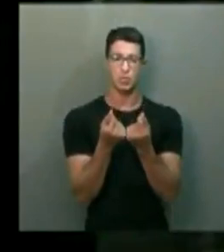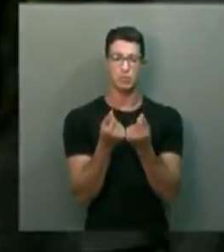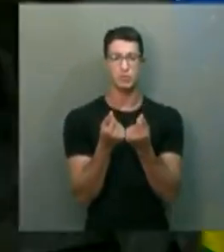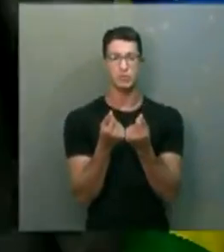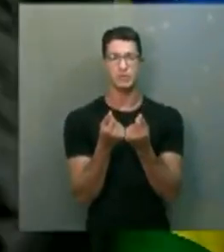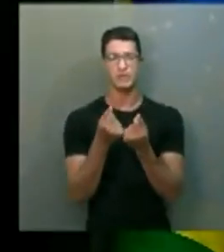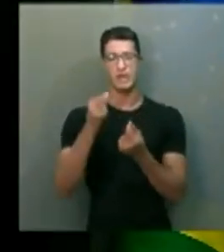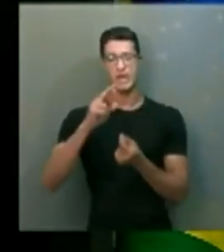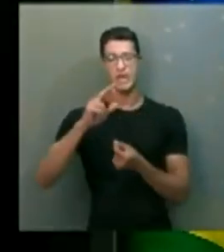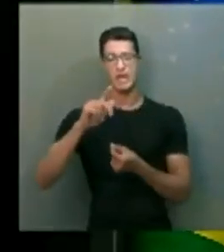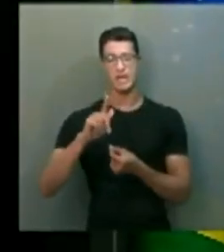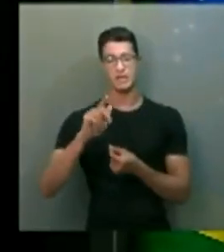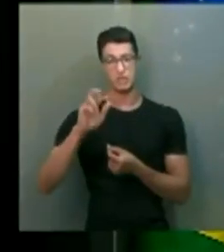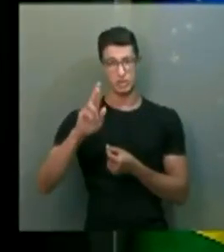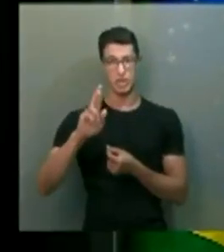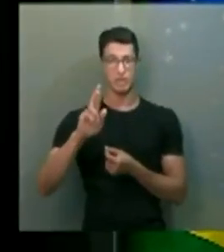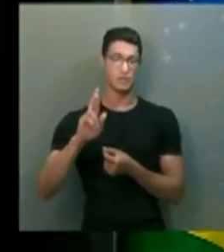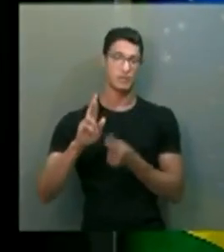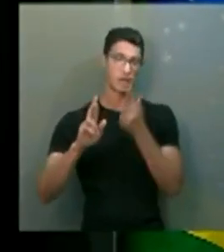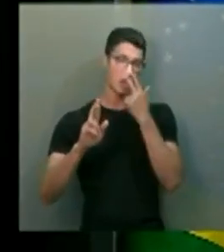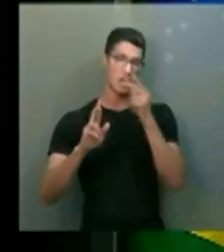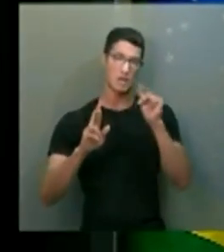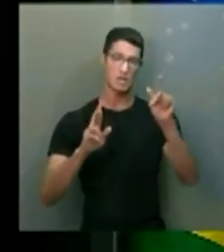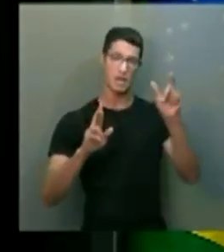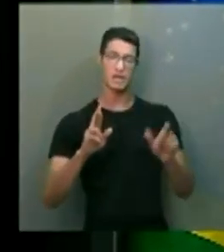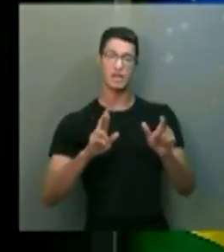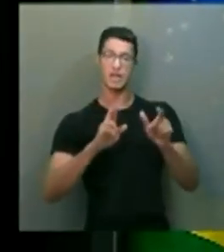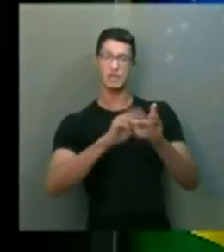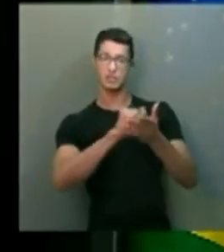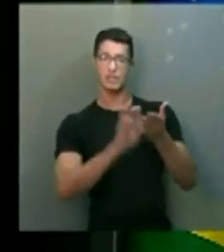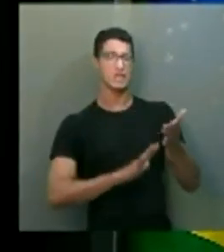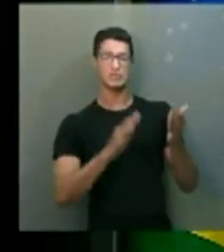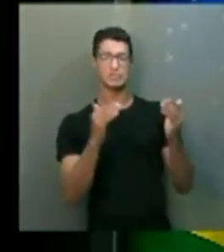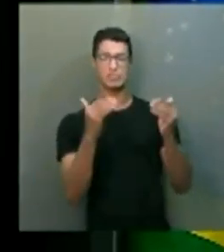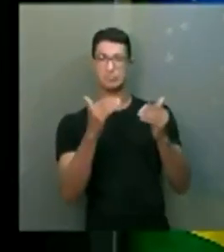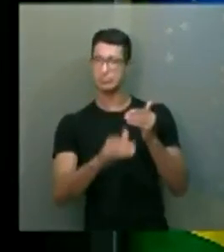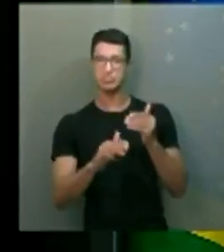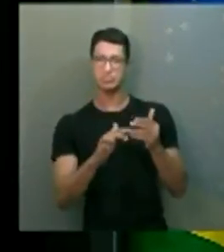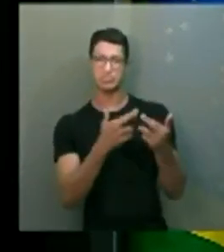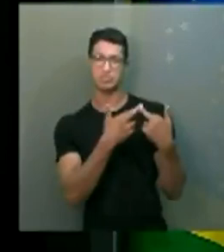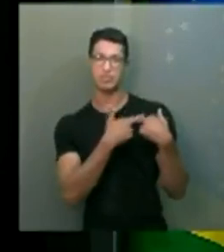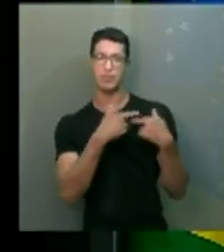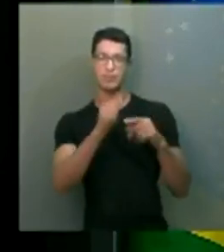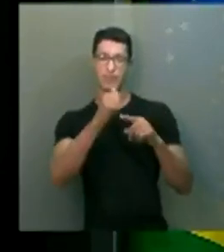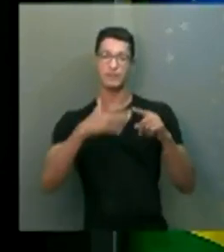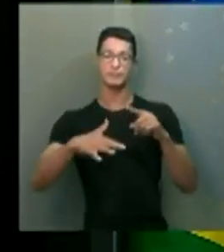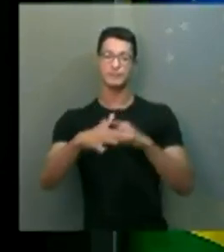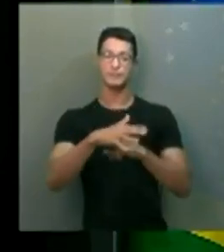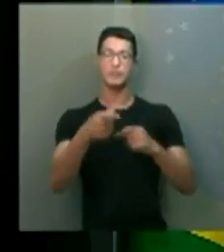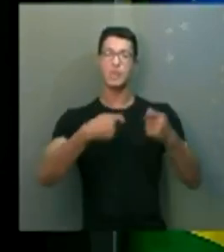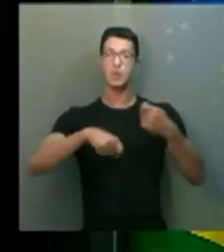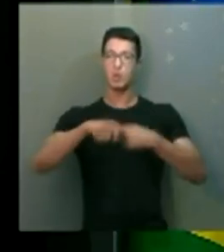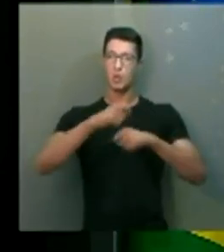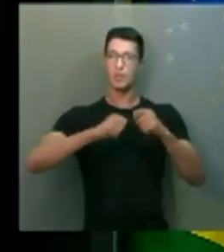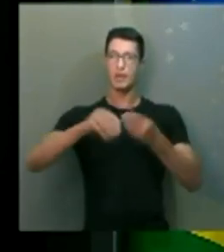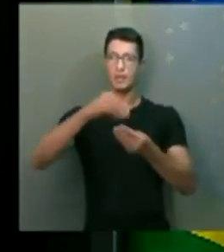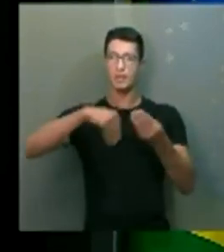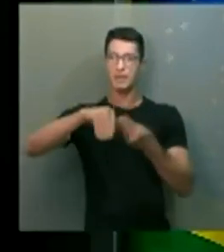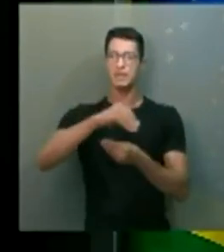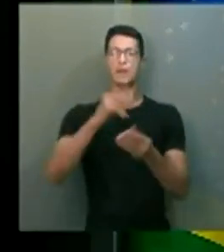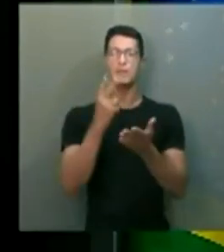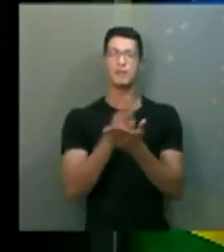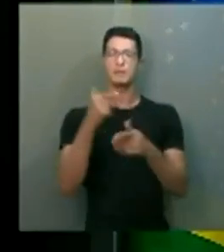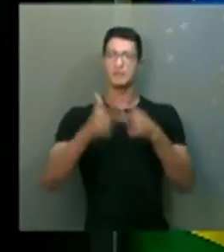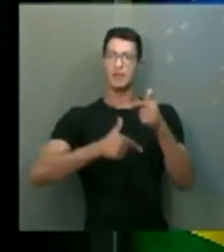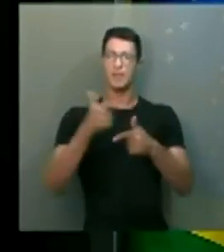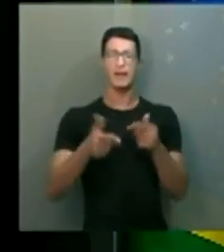da RGR, considerando que essa atividade não deve caber a uma sociedade de economia mista, ainda que atue no